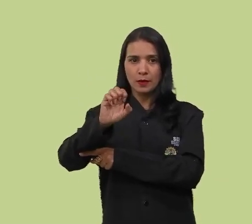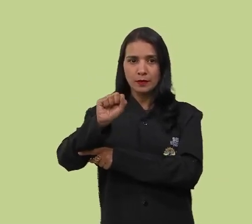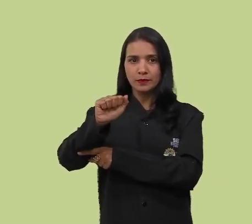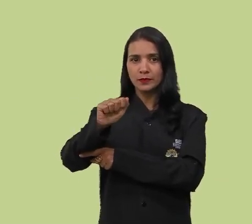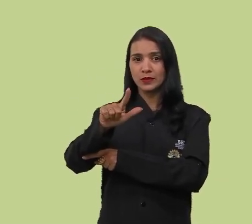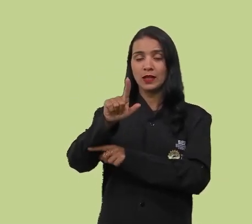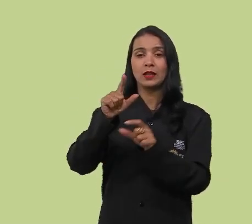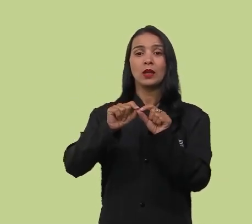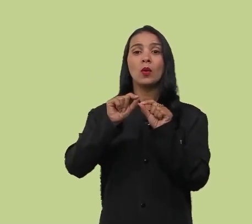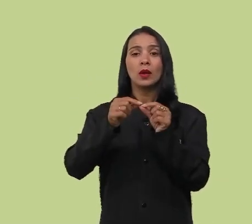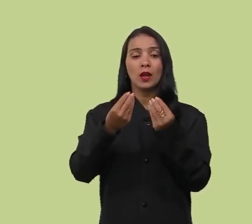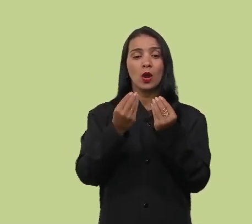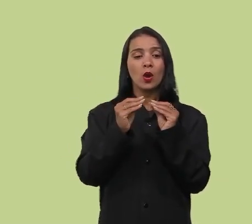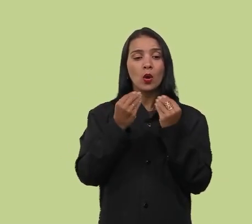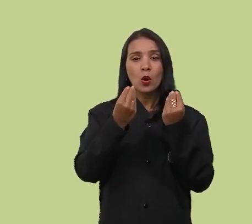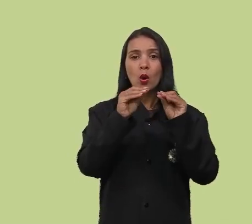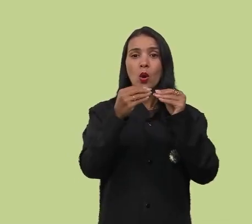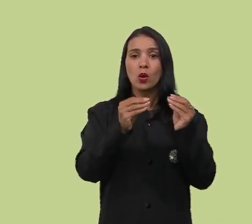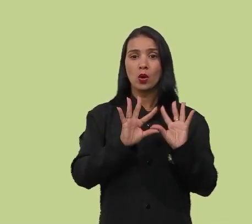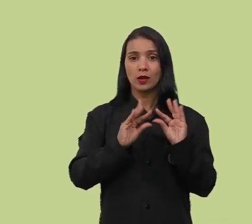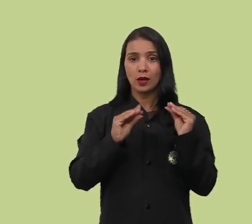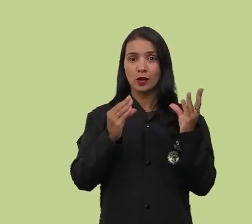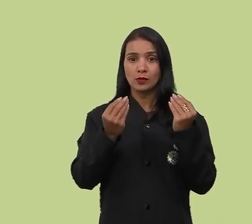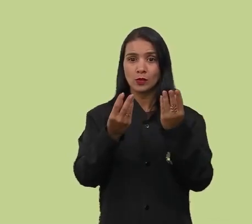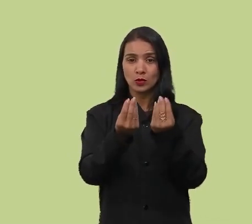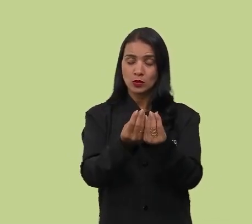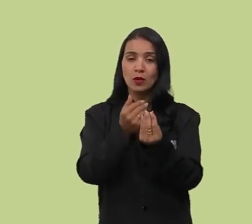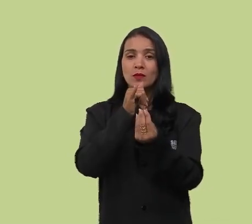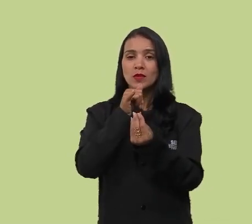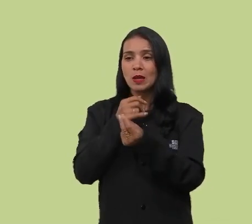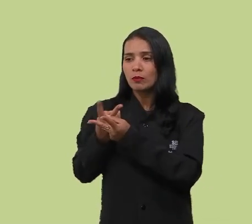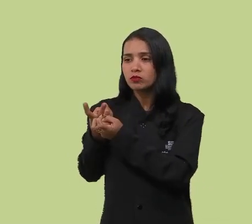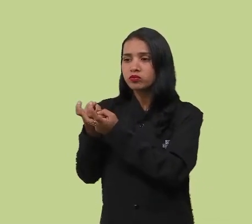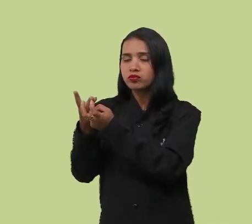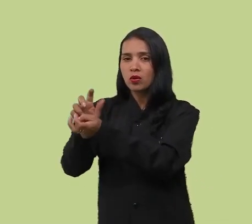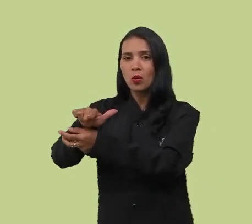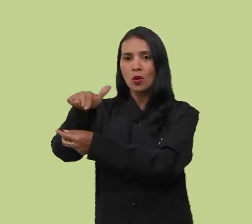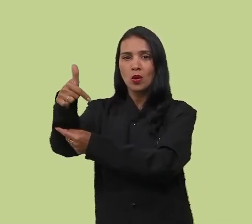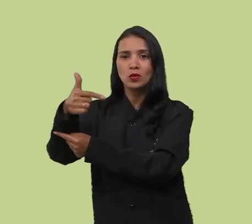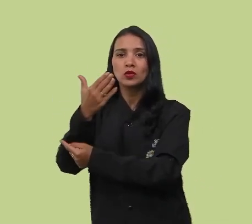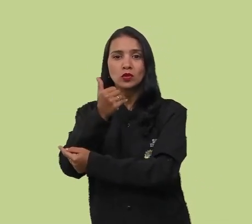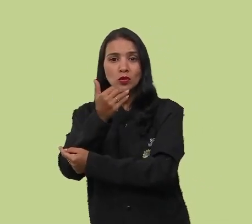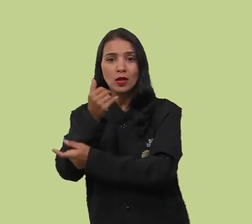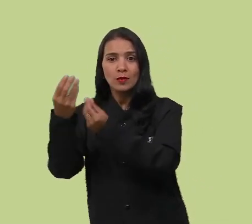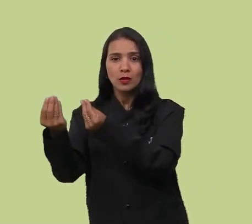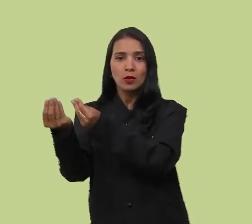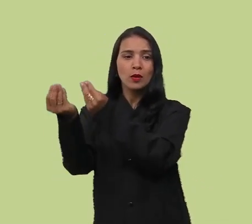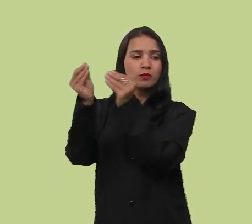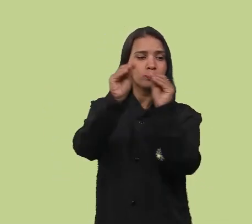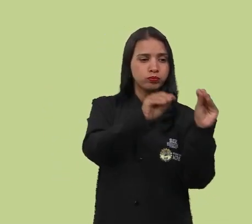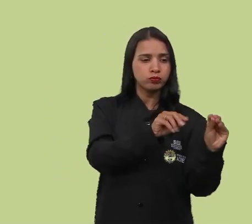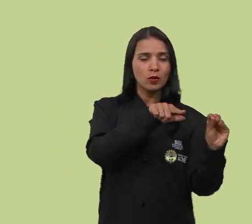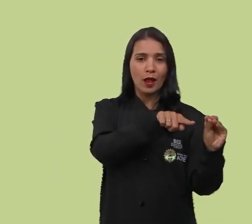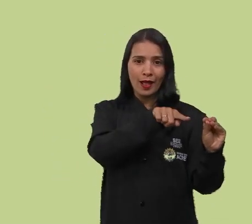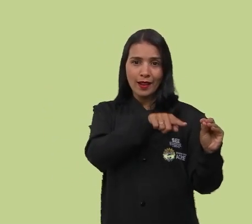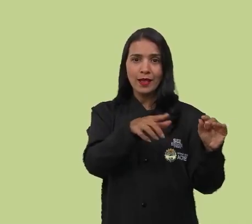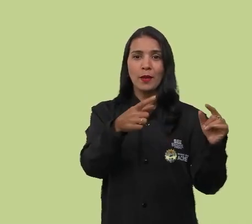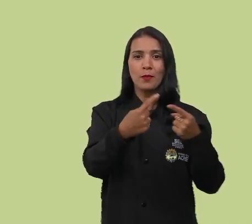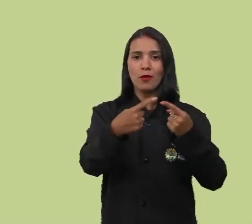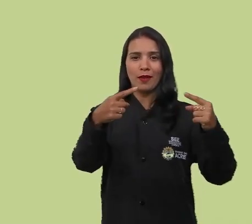substâncias extraídas de outros alimentos, né, como óleos, gorduras, açúcares e proteínas, combinado ali